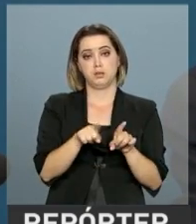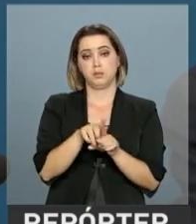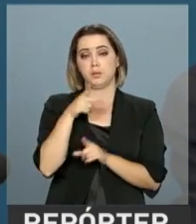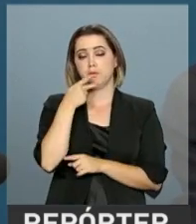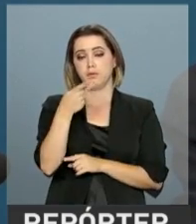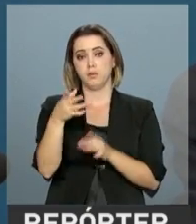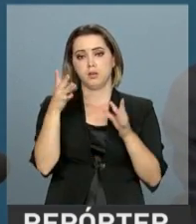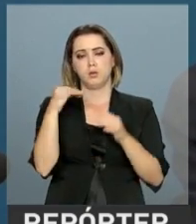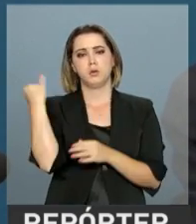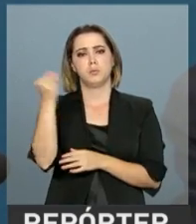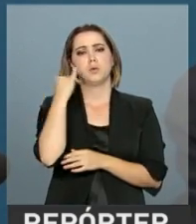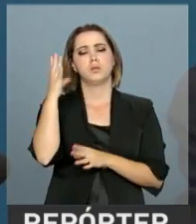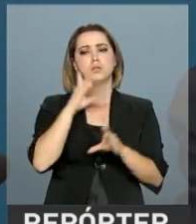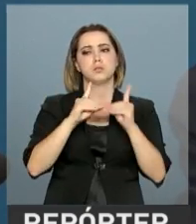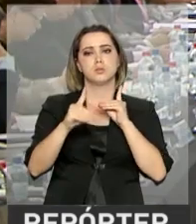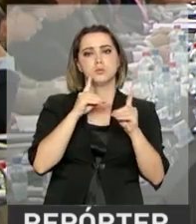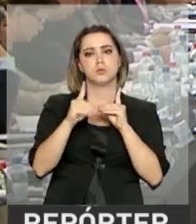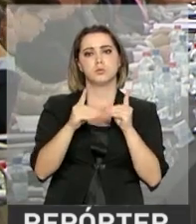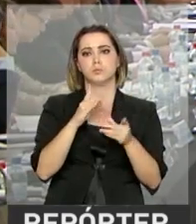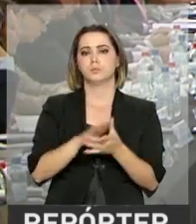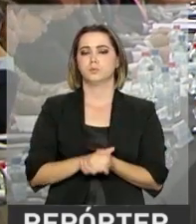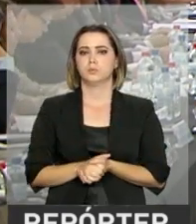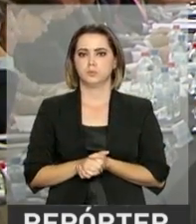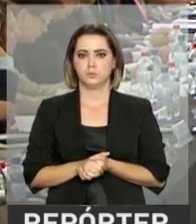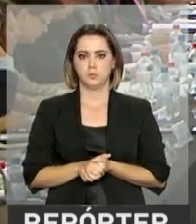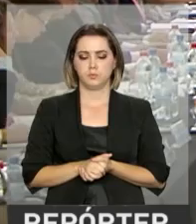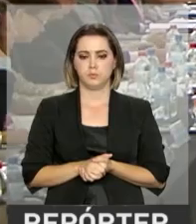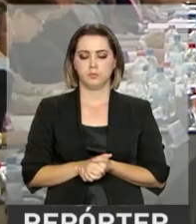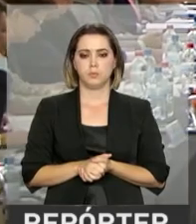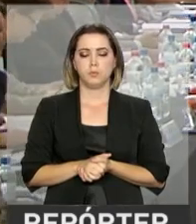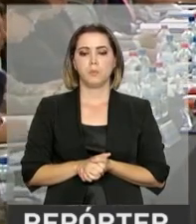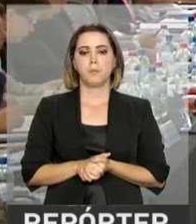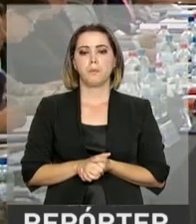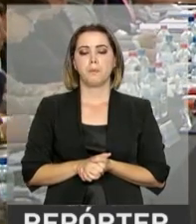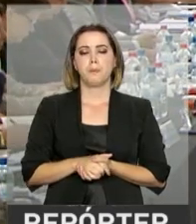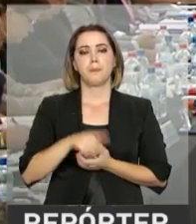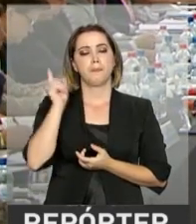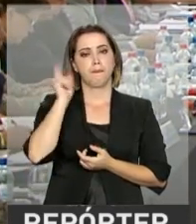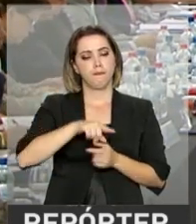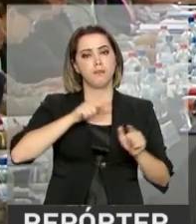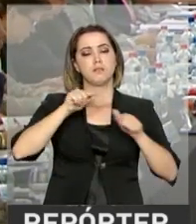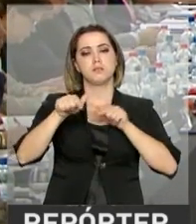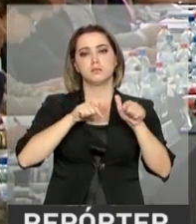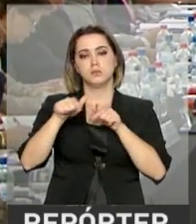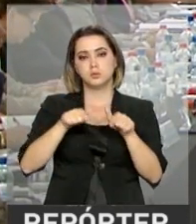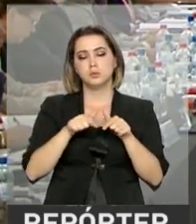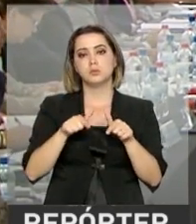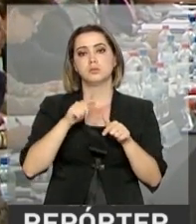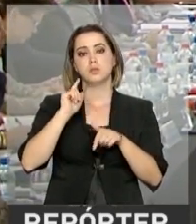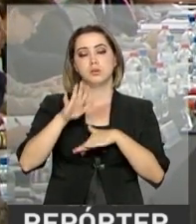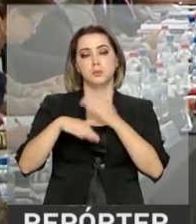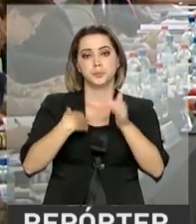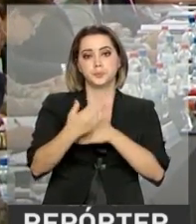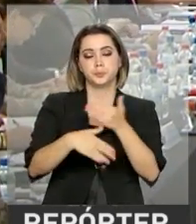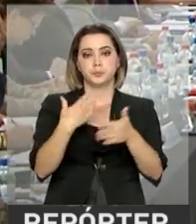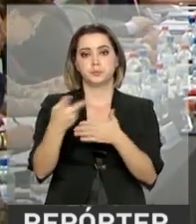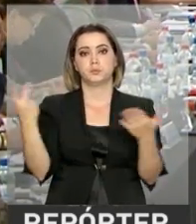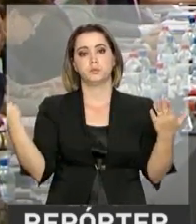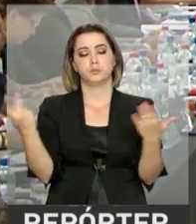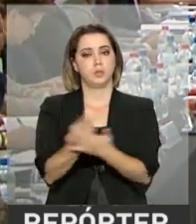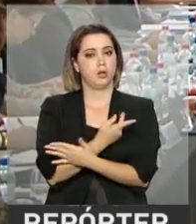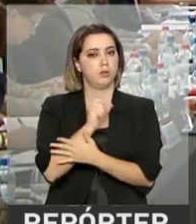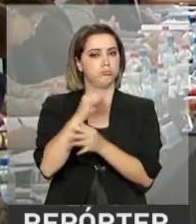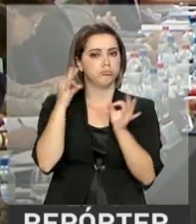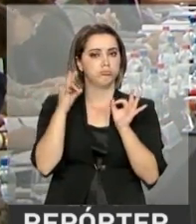a sociedade e os conselheiros é trabalho concreto palpável não é que vai sendo vai produzindo efeitos